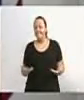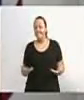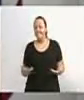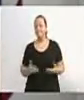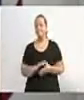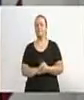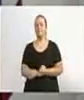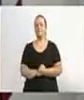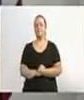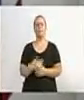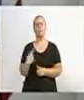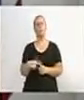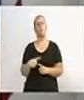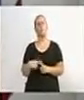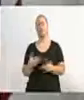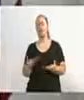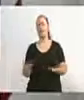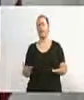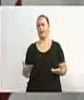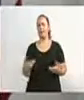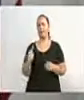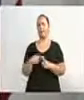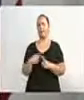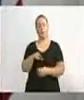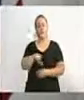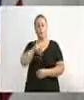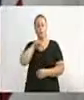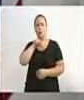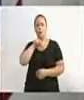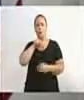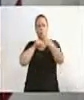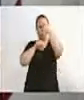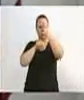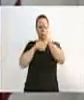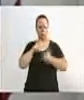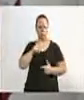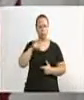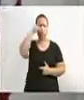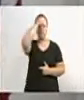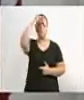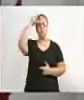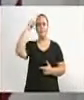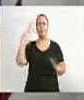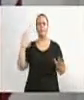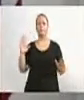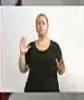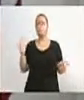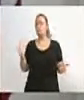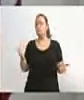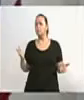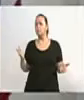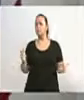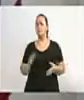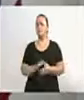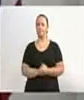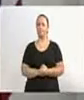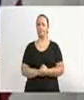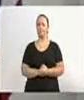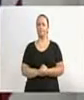e por que vão ser? Porque quiseram ser prefeito. Como eu já citei dessa tribuna, aonde 7